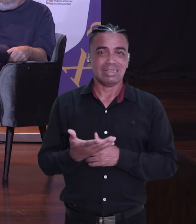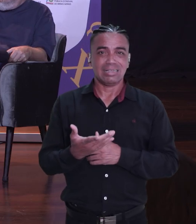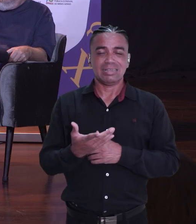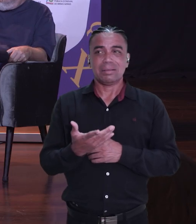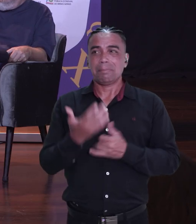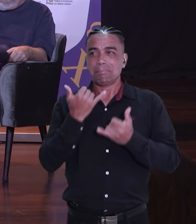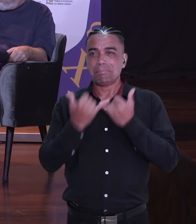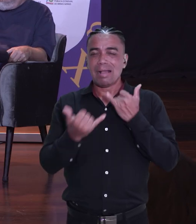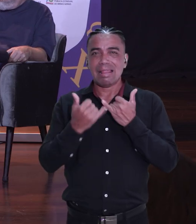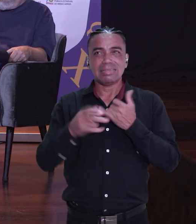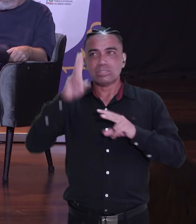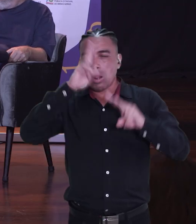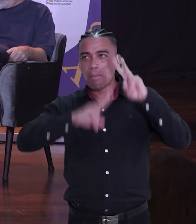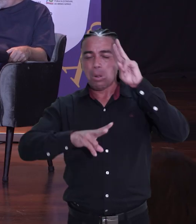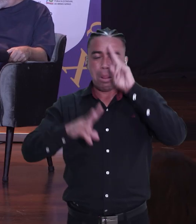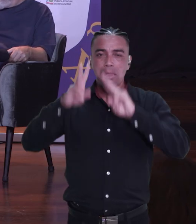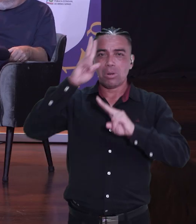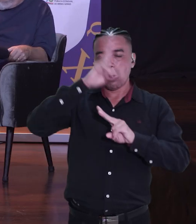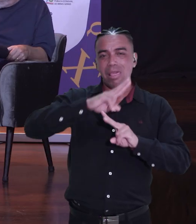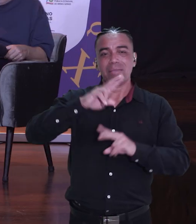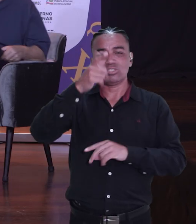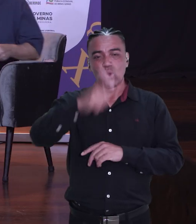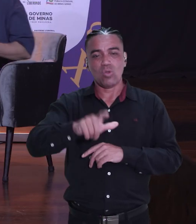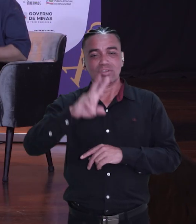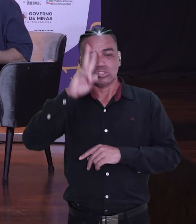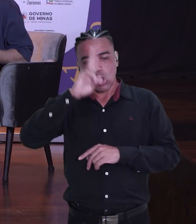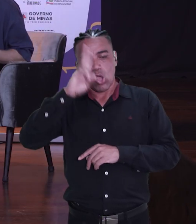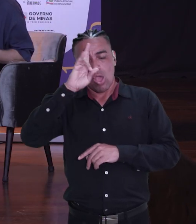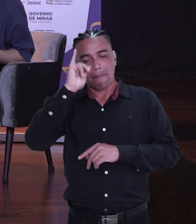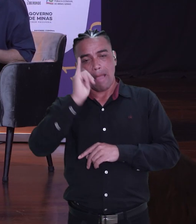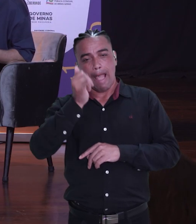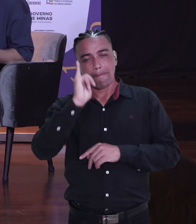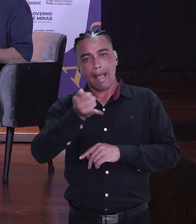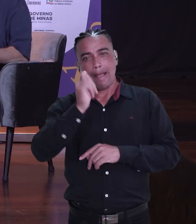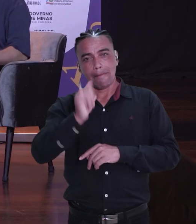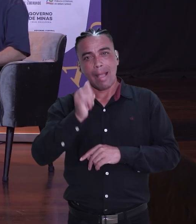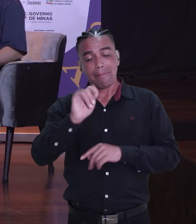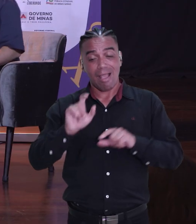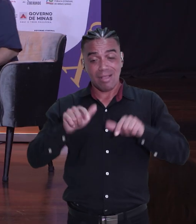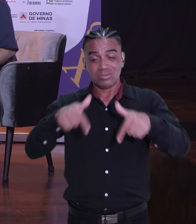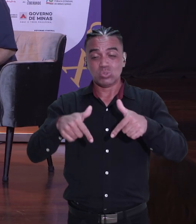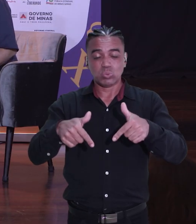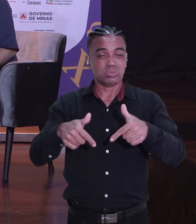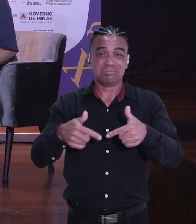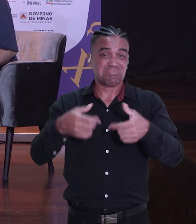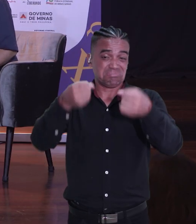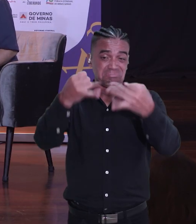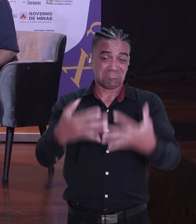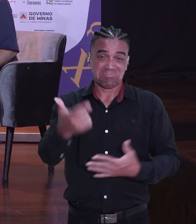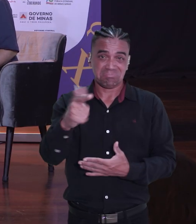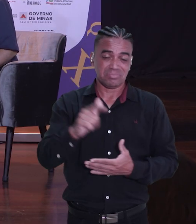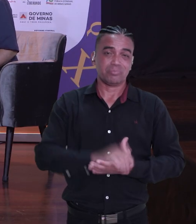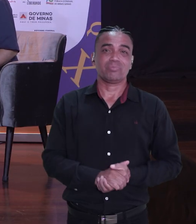as luzinhas se apagando aos poucos, né? Já não lembra disso, não lembra daquilo, começa a repetir história, né? Começa a tomar atitudes